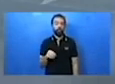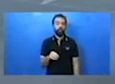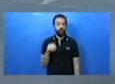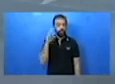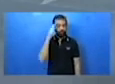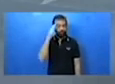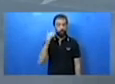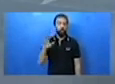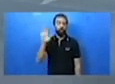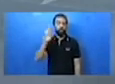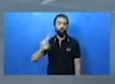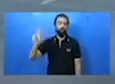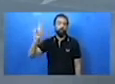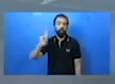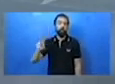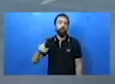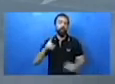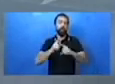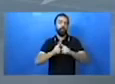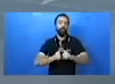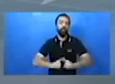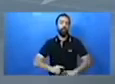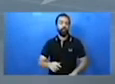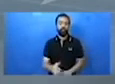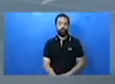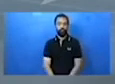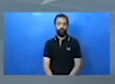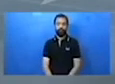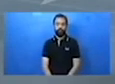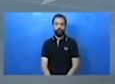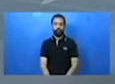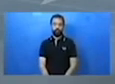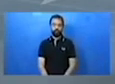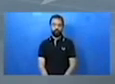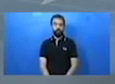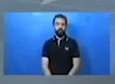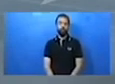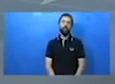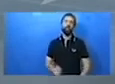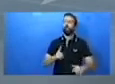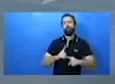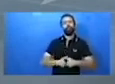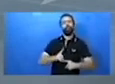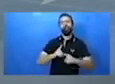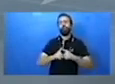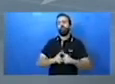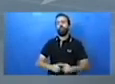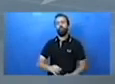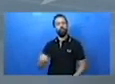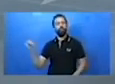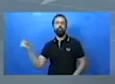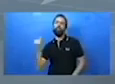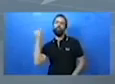da tabuada. Nós, professoras, sempre falamos para vocês que a tabuada é a base da matemática, uma das bases, né,